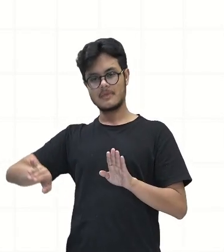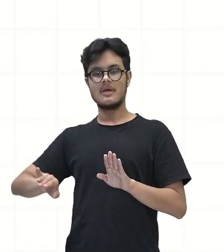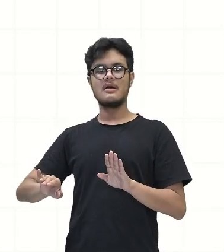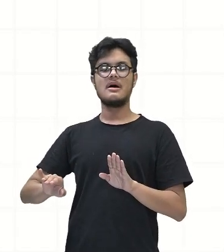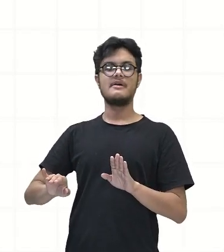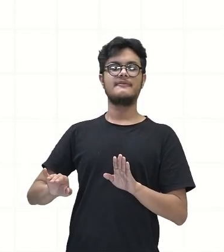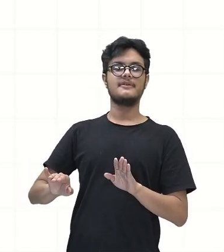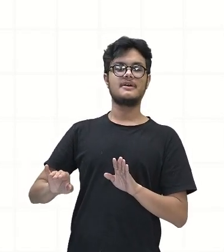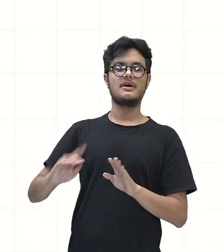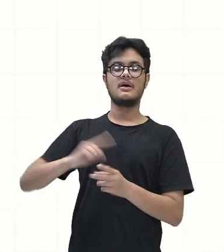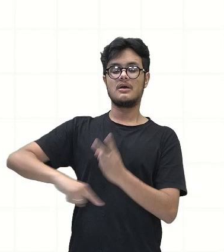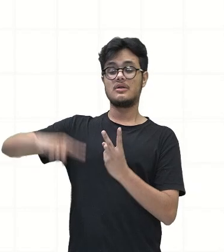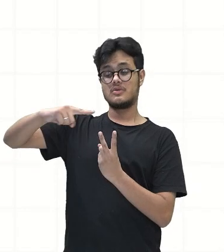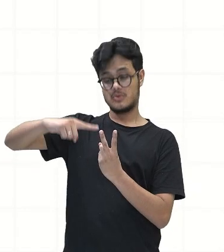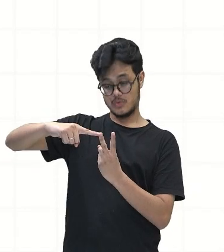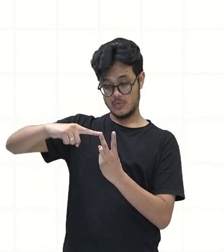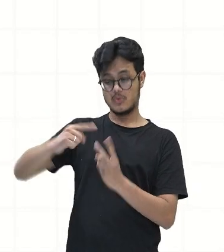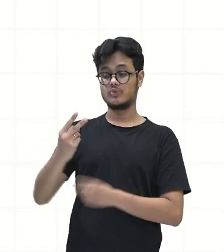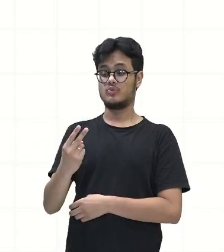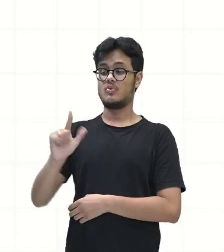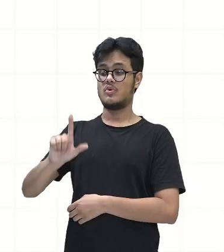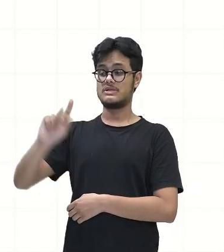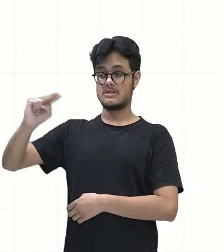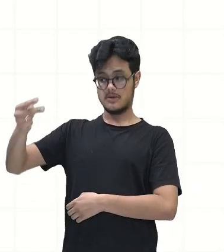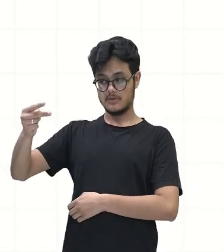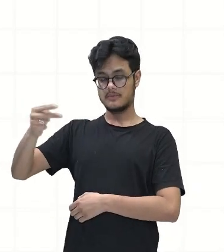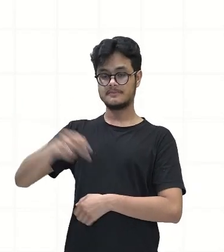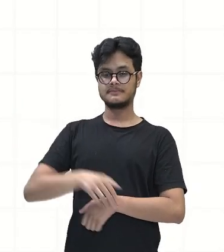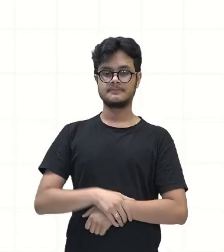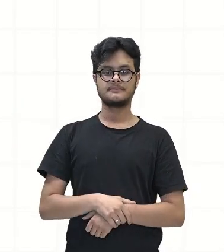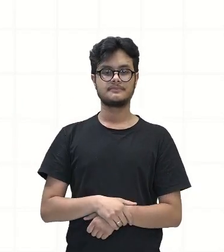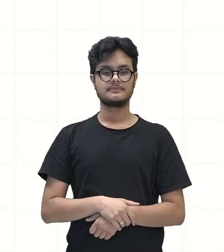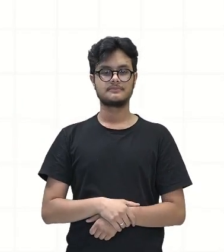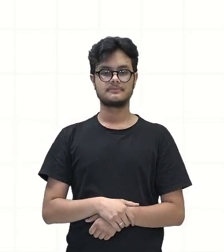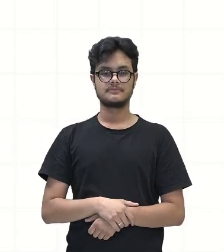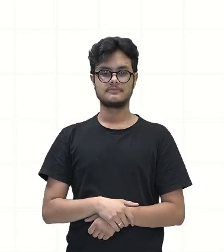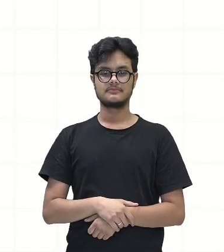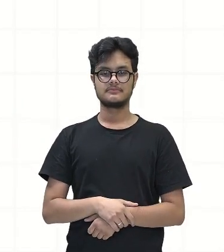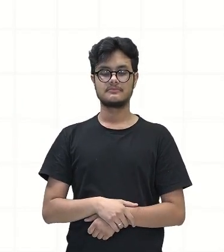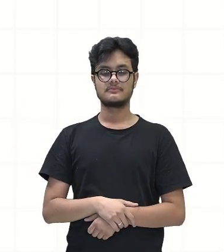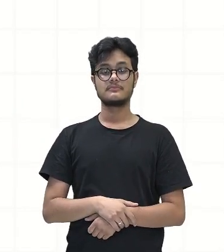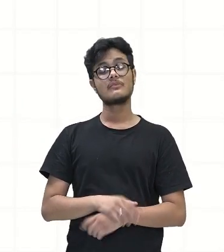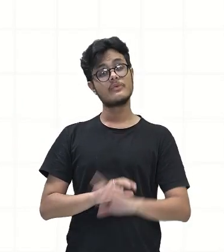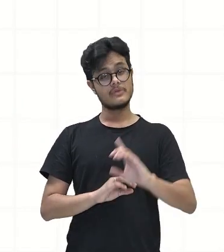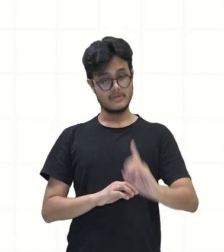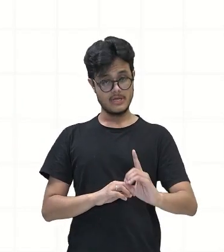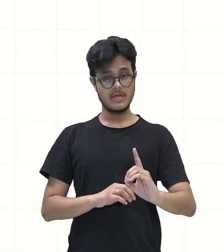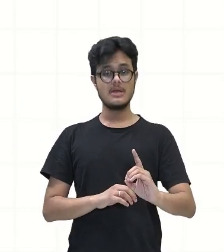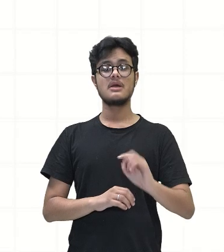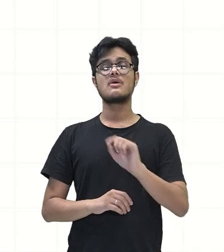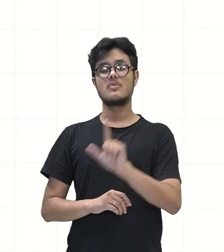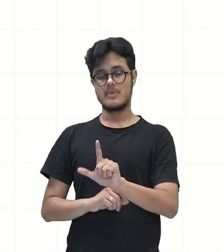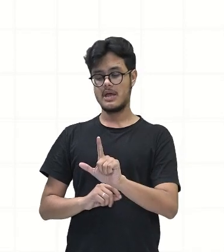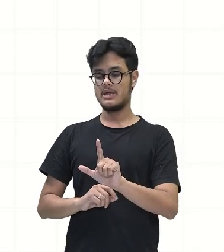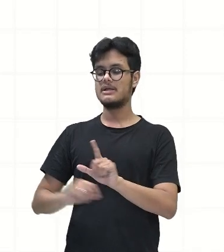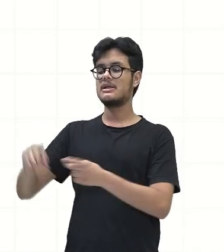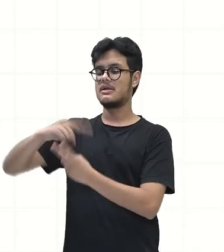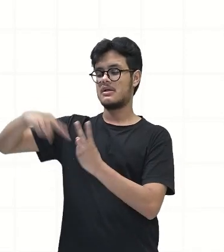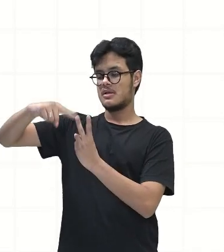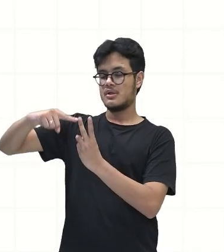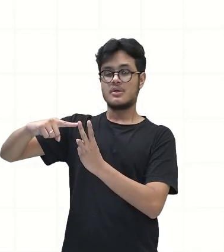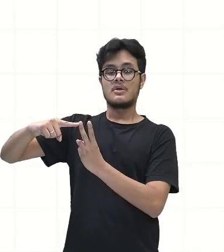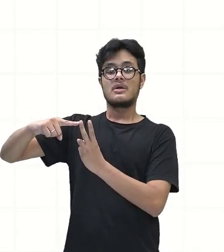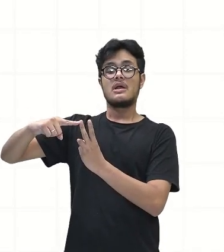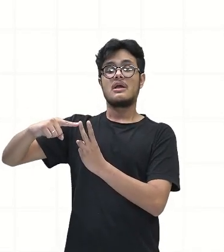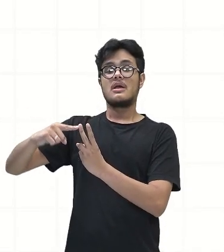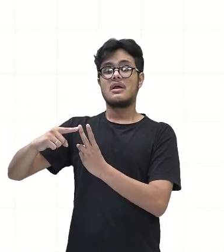diagonal, olha só, vai ficar raiz quadrada de 2 lados ao quadrado. Ou seja, cancelo aqui esse quadrado do